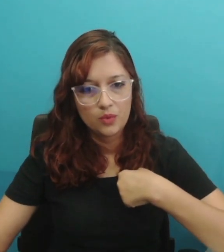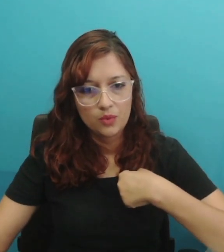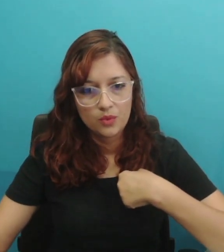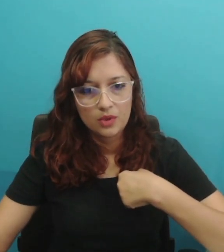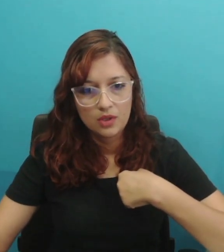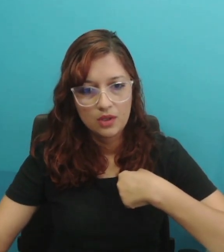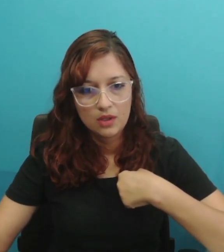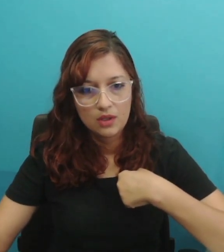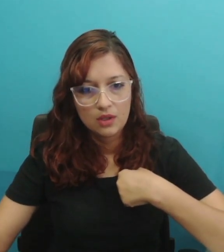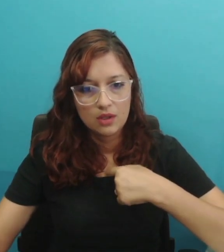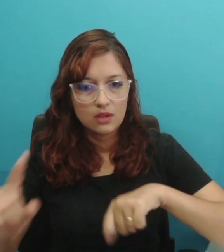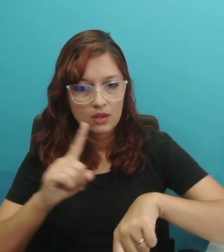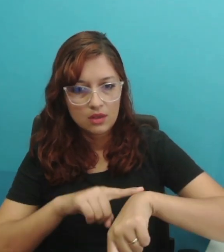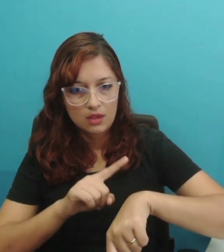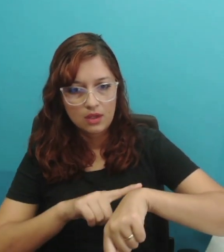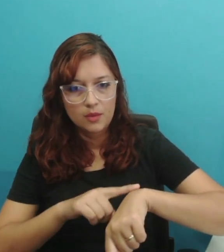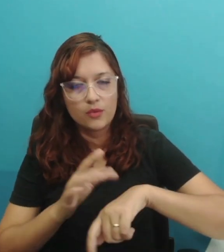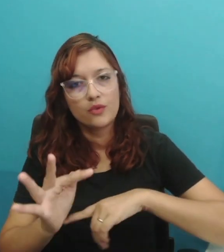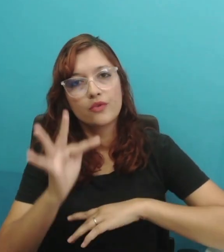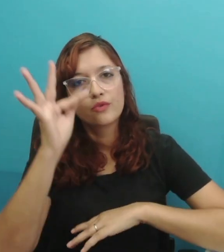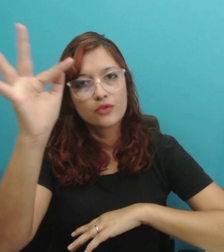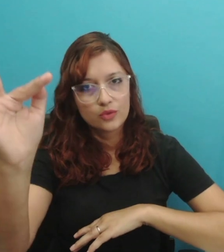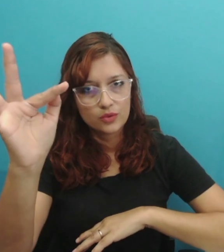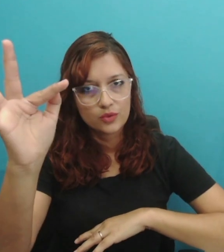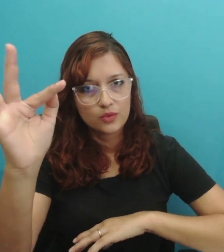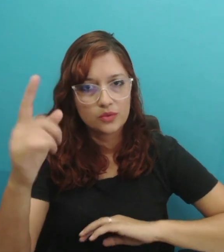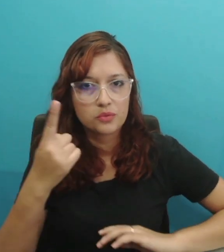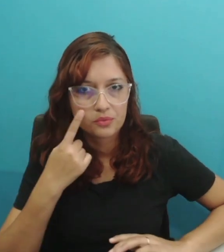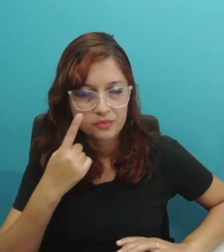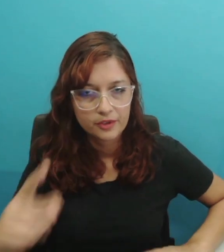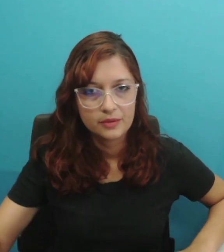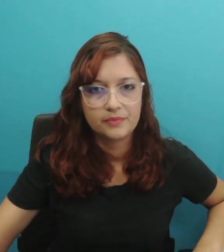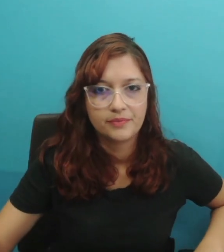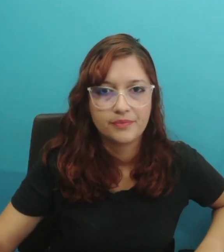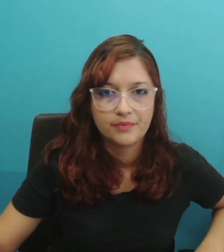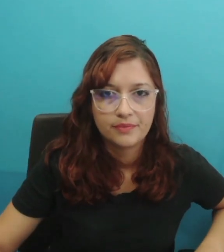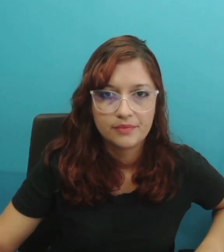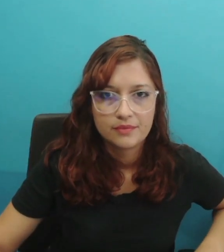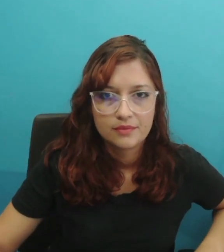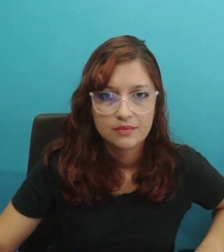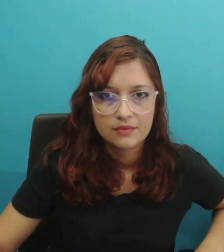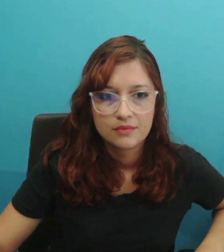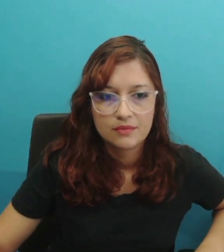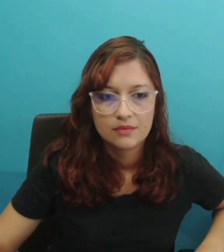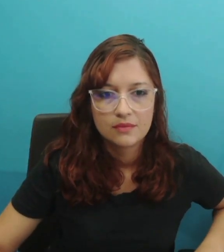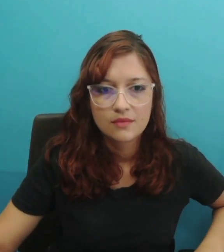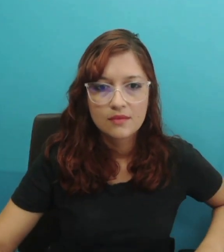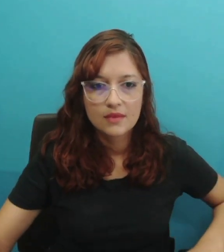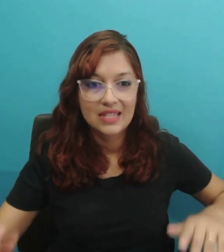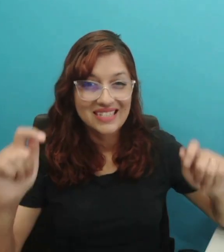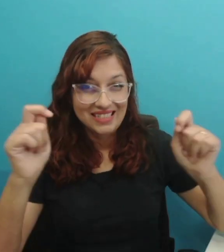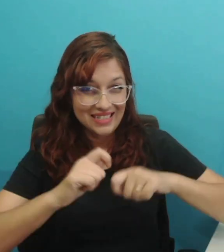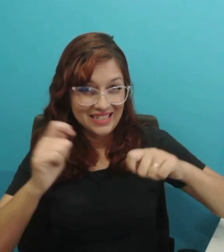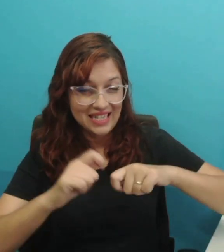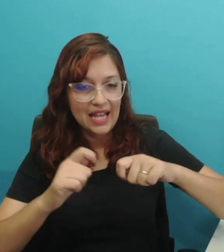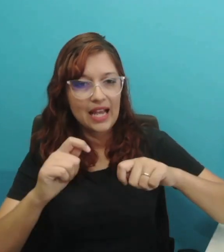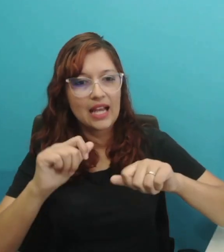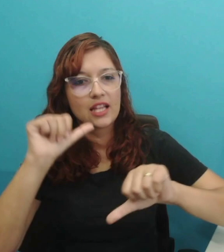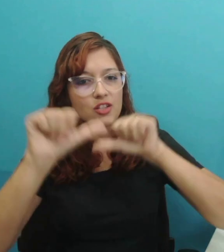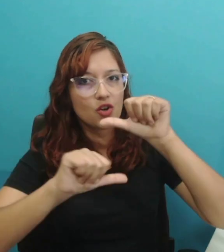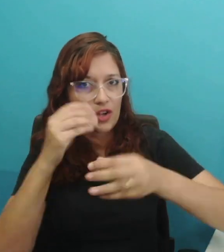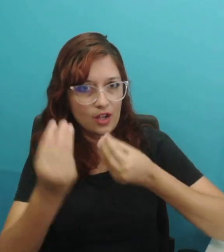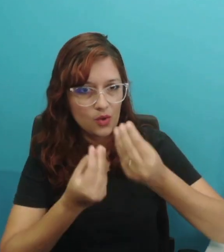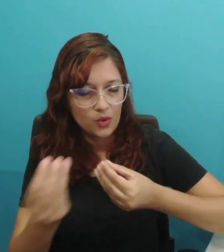Eu se refere à primeira pessoa do singular e o tempo do verbo é o futuro do presente.